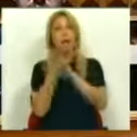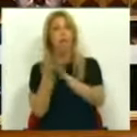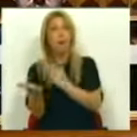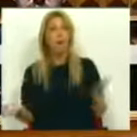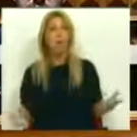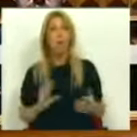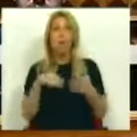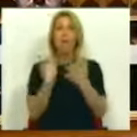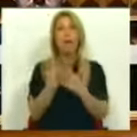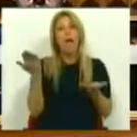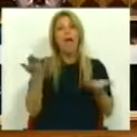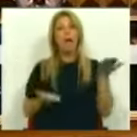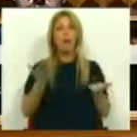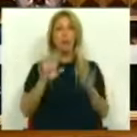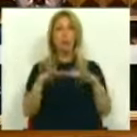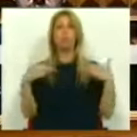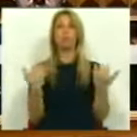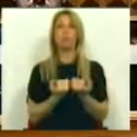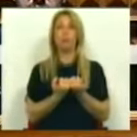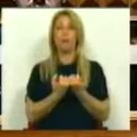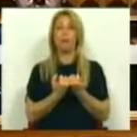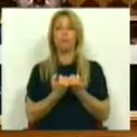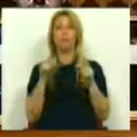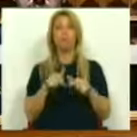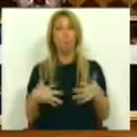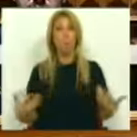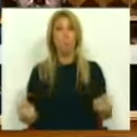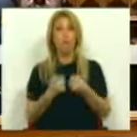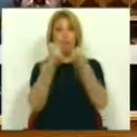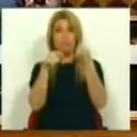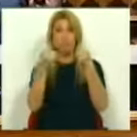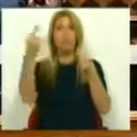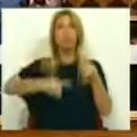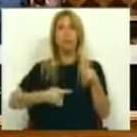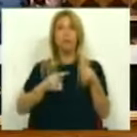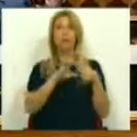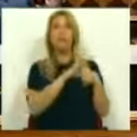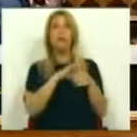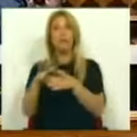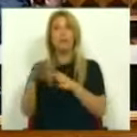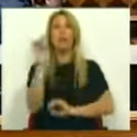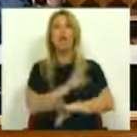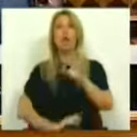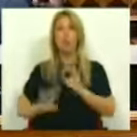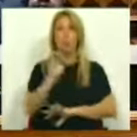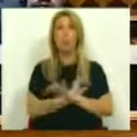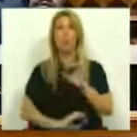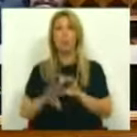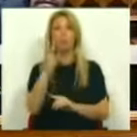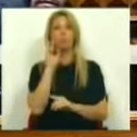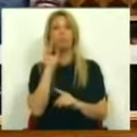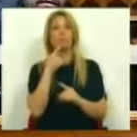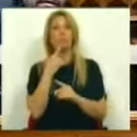para gerar equilíbrio social. Hoje, estes desafios impõem que os líderes europeus revisitem nos